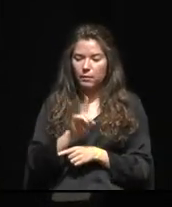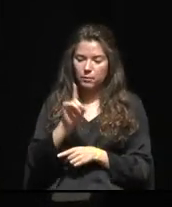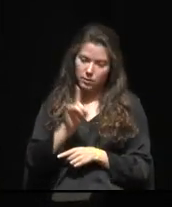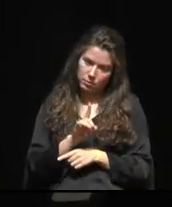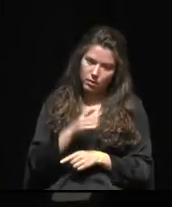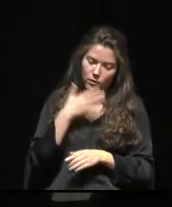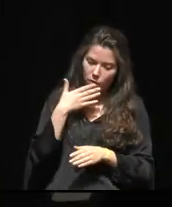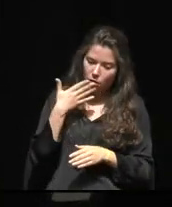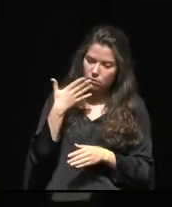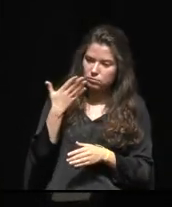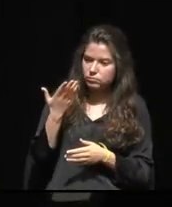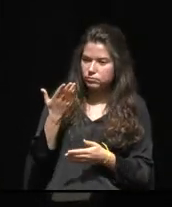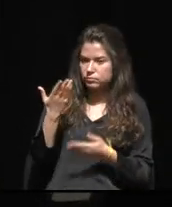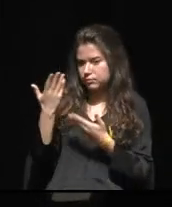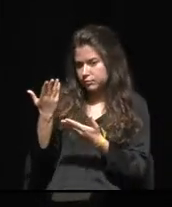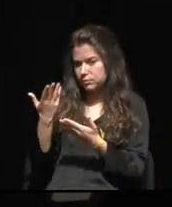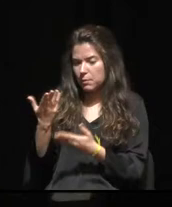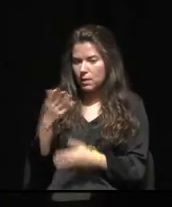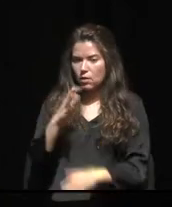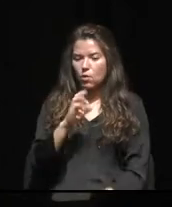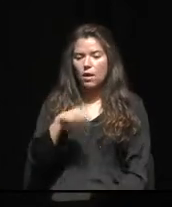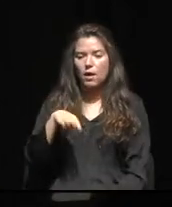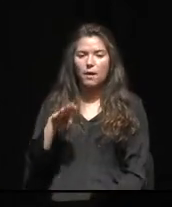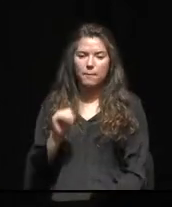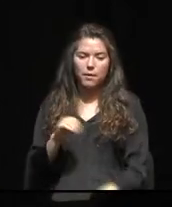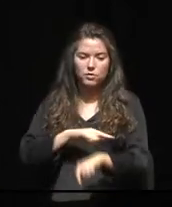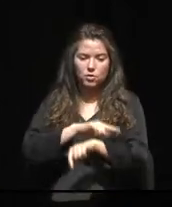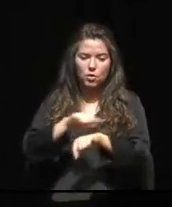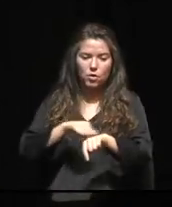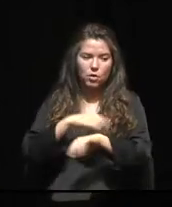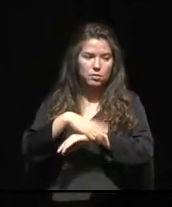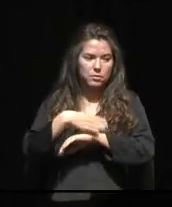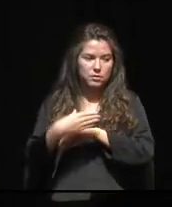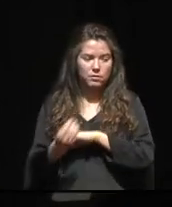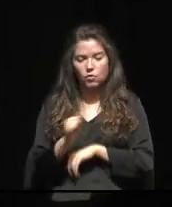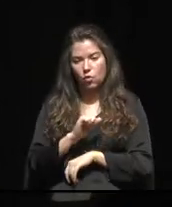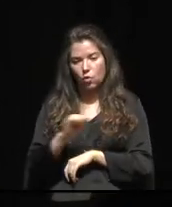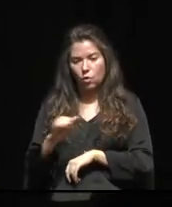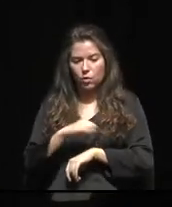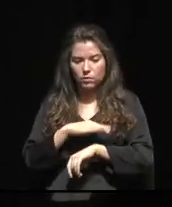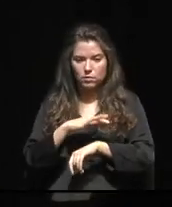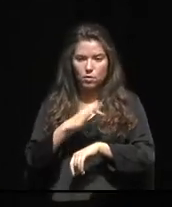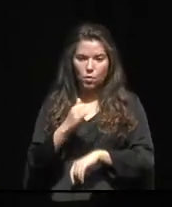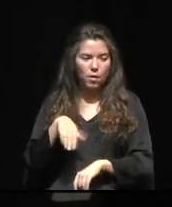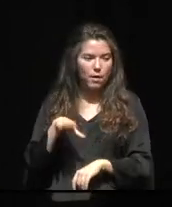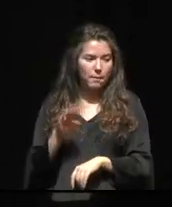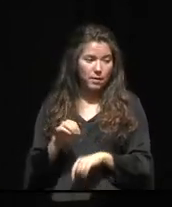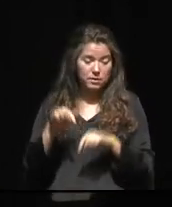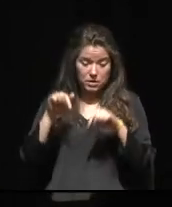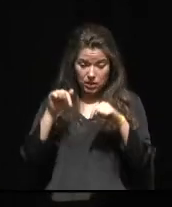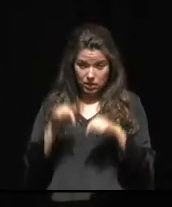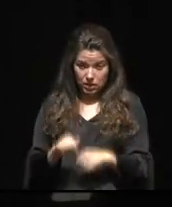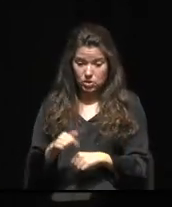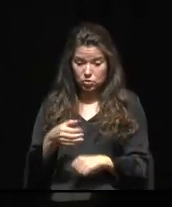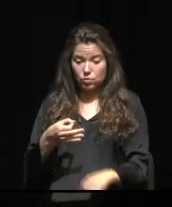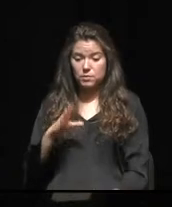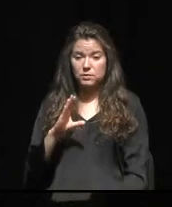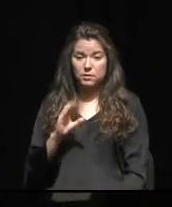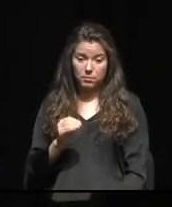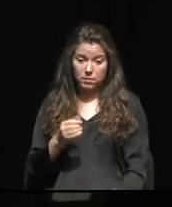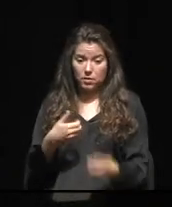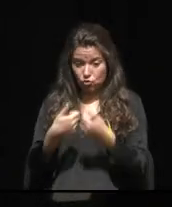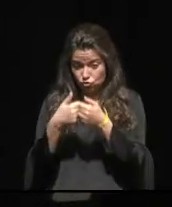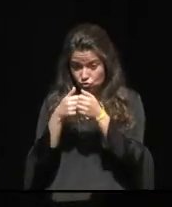elogiado pelo amas para umas horas mais tarde ser recusado pelo am Este é que o PCP